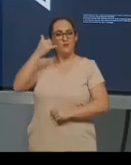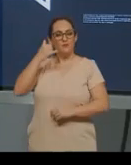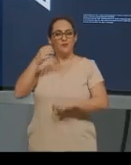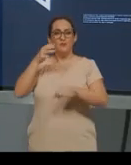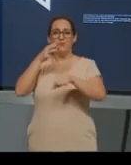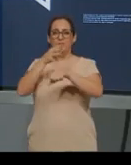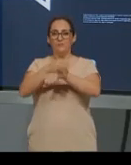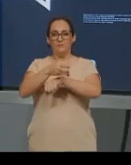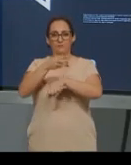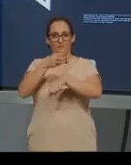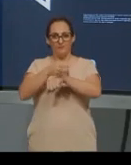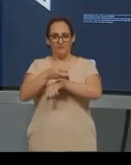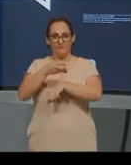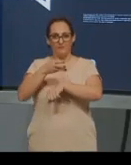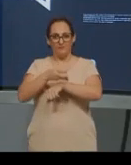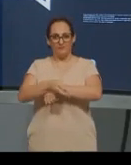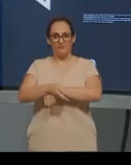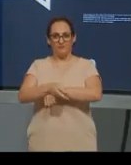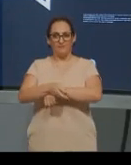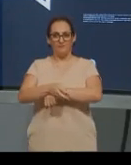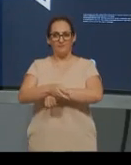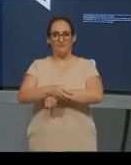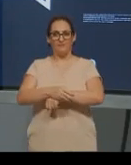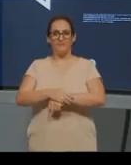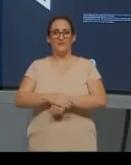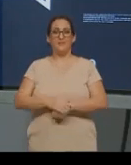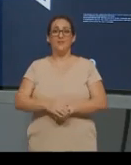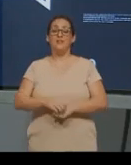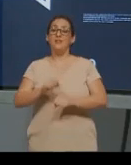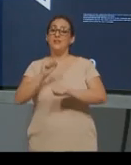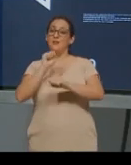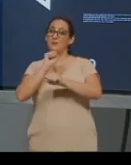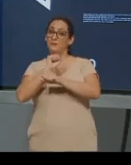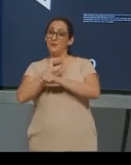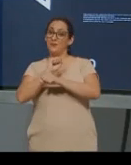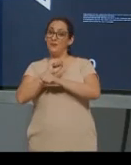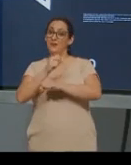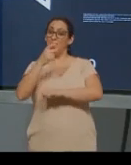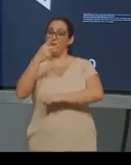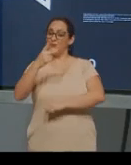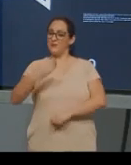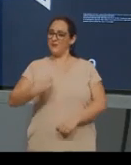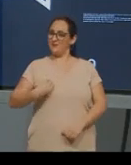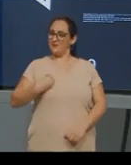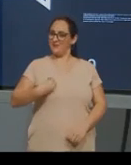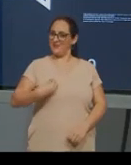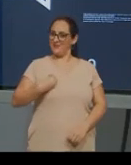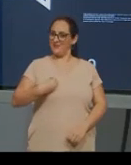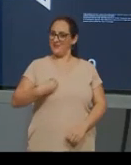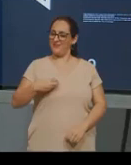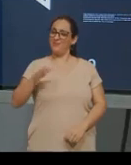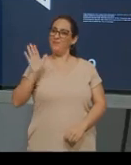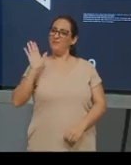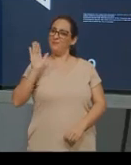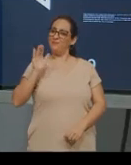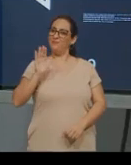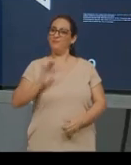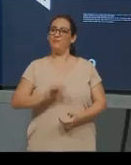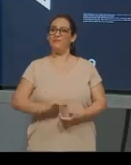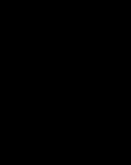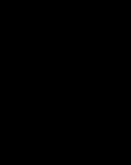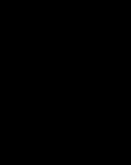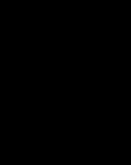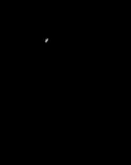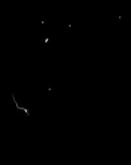enviando uma mensagem para o nosso WhatsApp. Estamos esperando a sua participação. Até já!